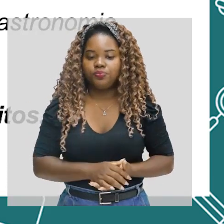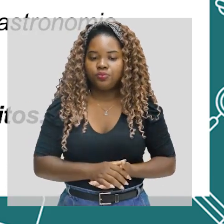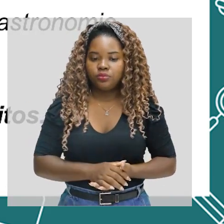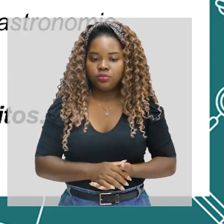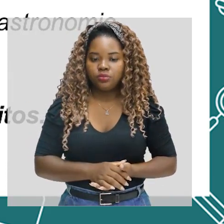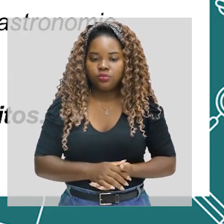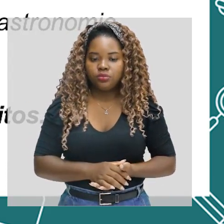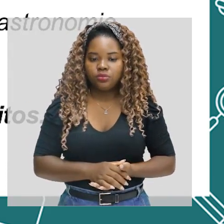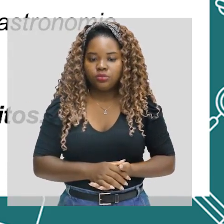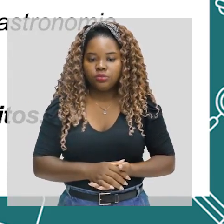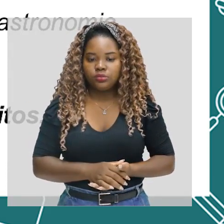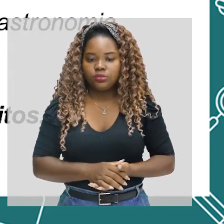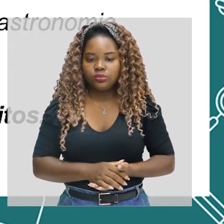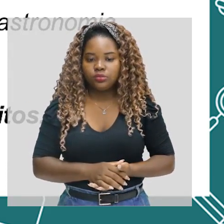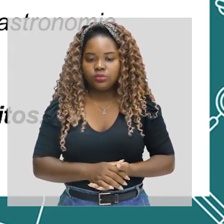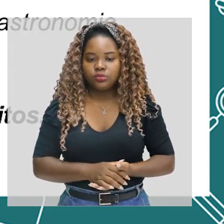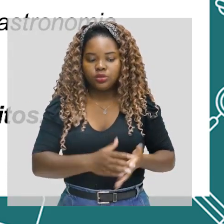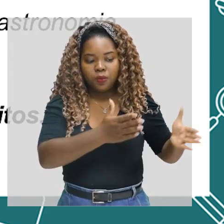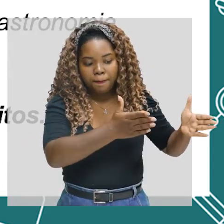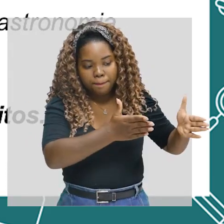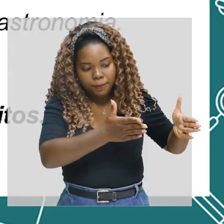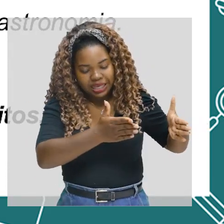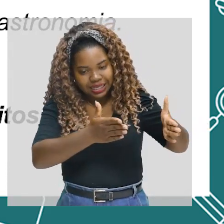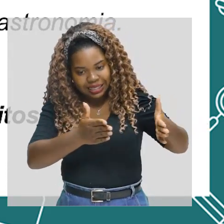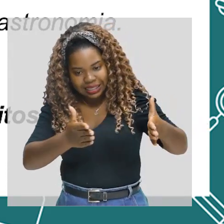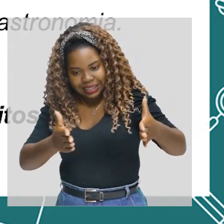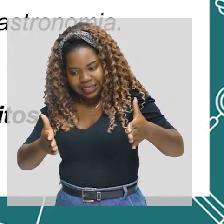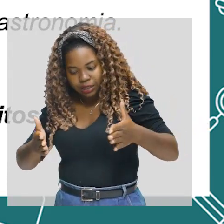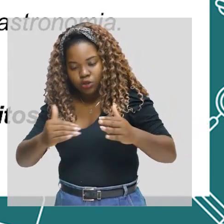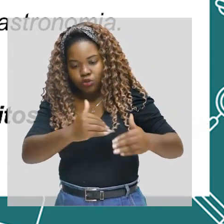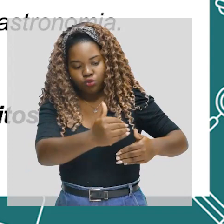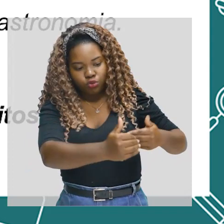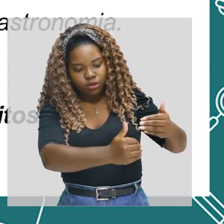uma pequena cronologia, né, da evolução